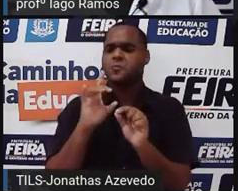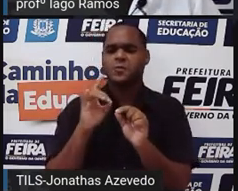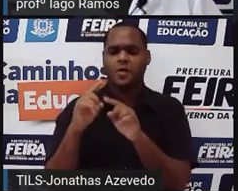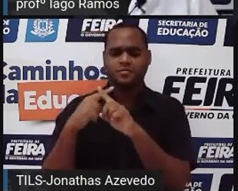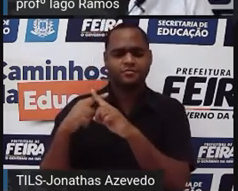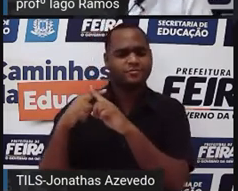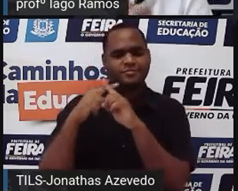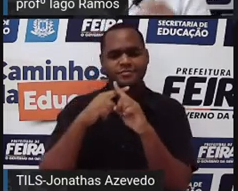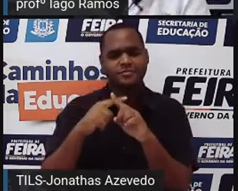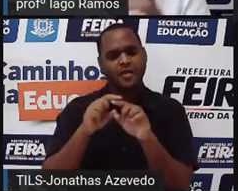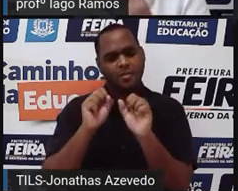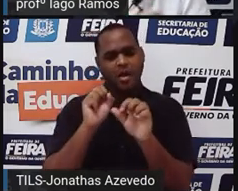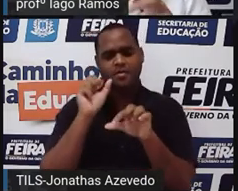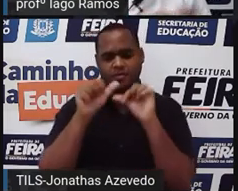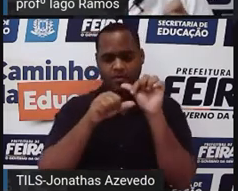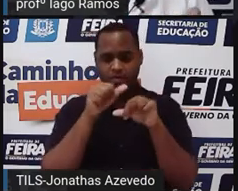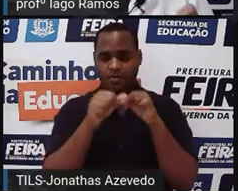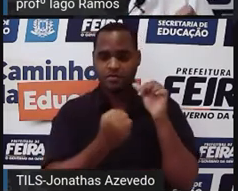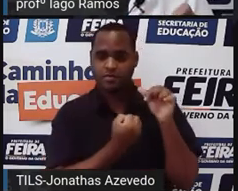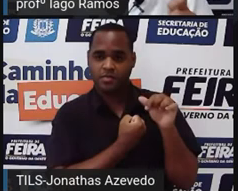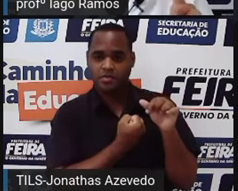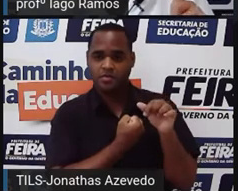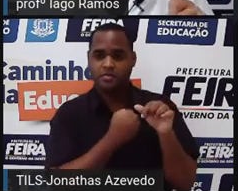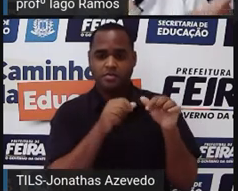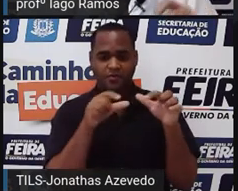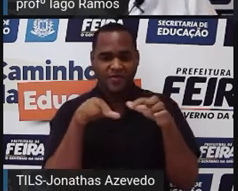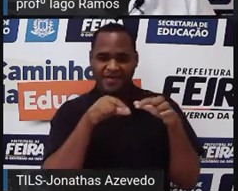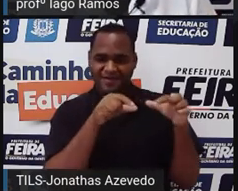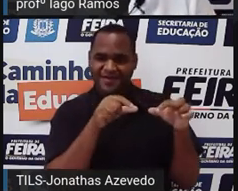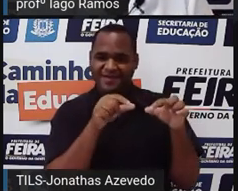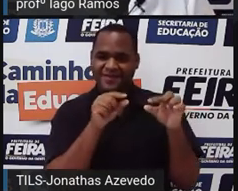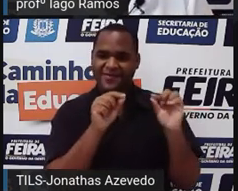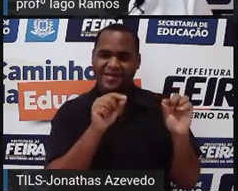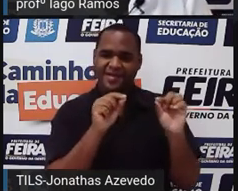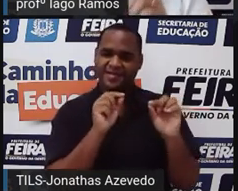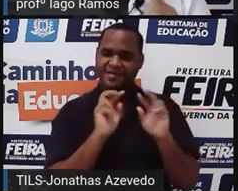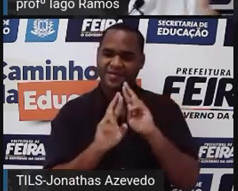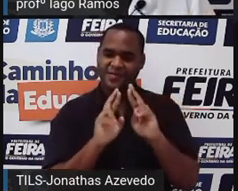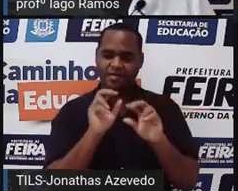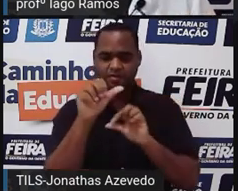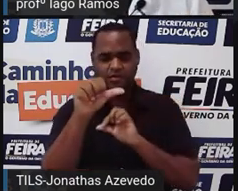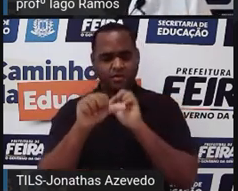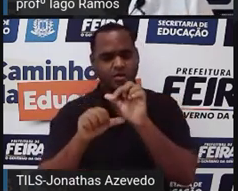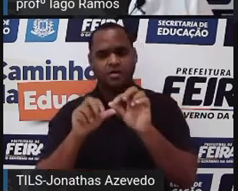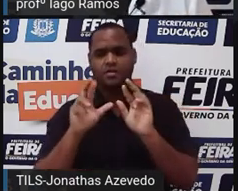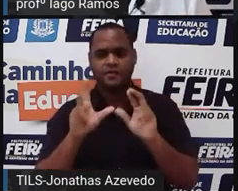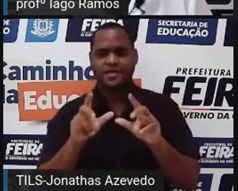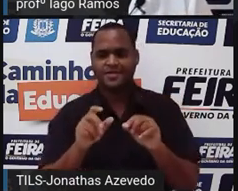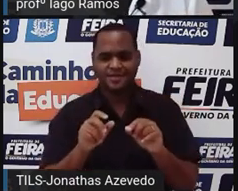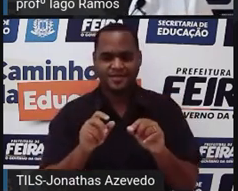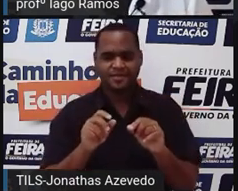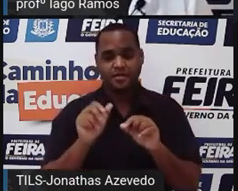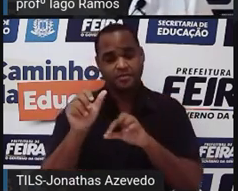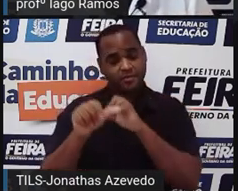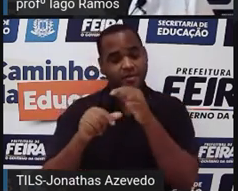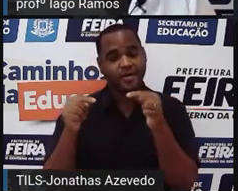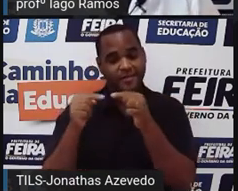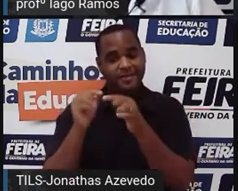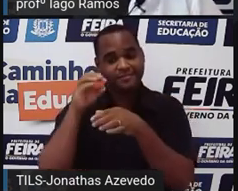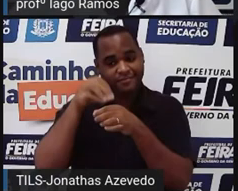gente pode trocar os números de lugar ali e o resultado não muda. Isso acontece na multiplicação, tá bom?